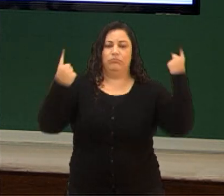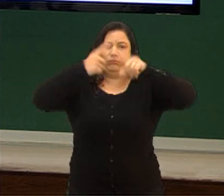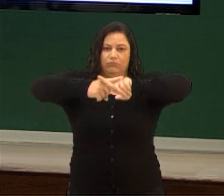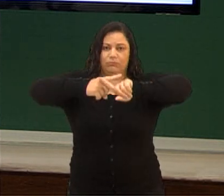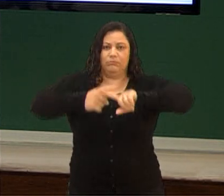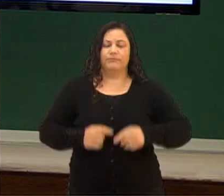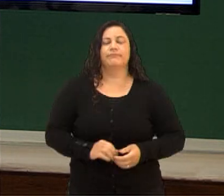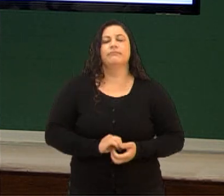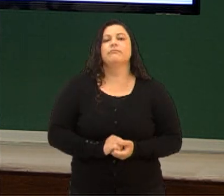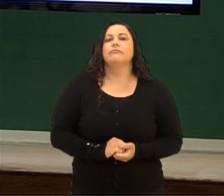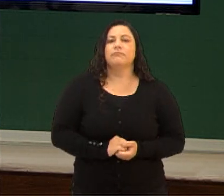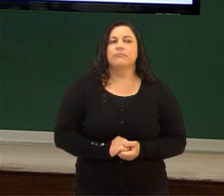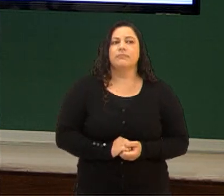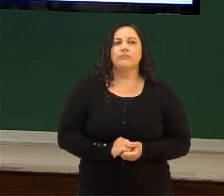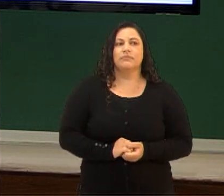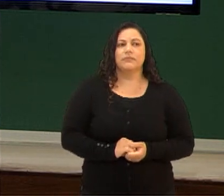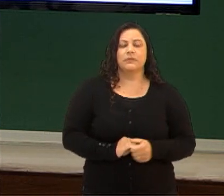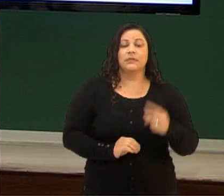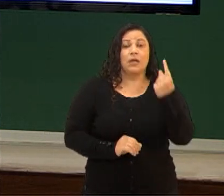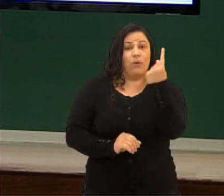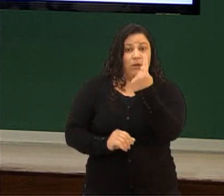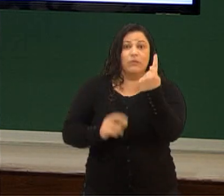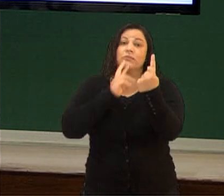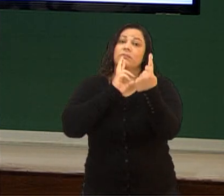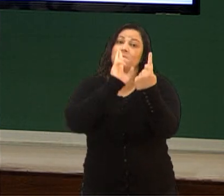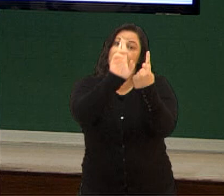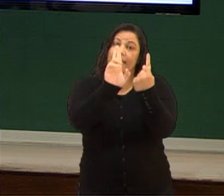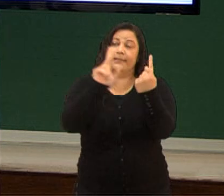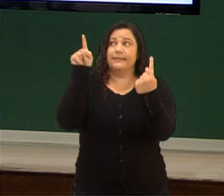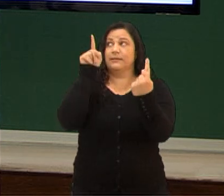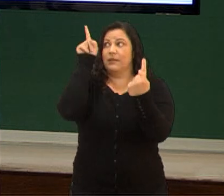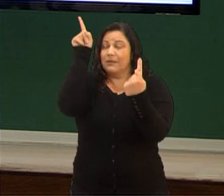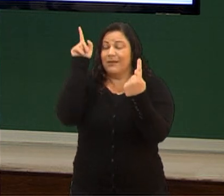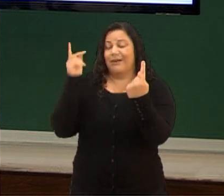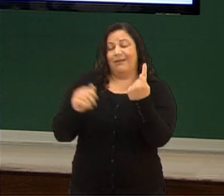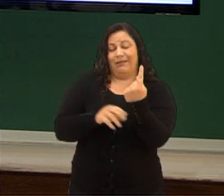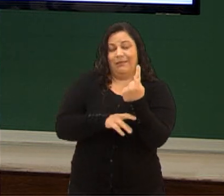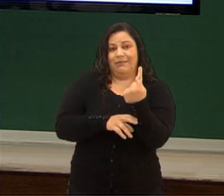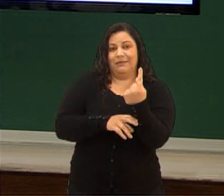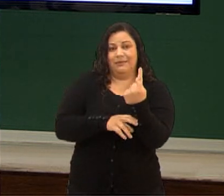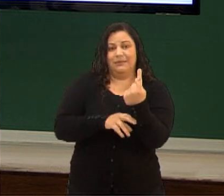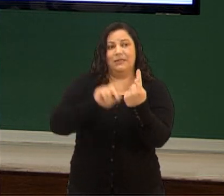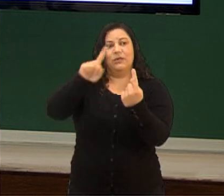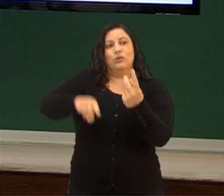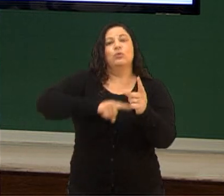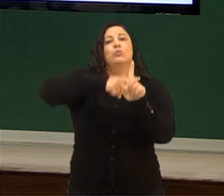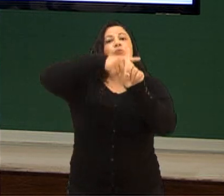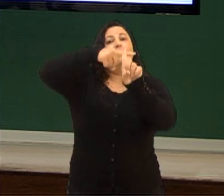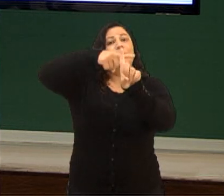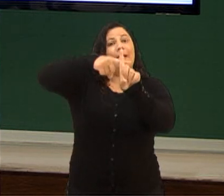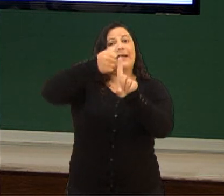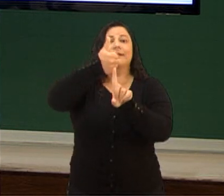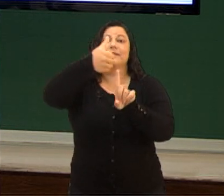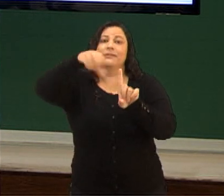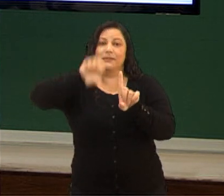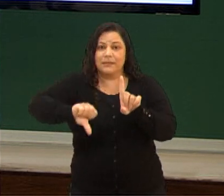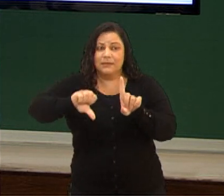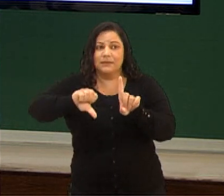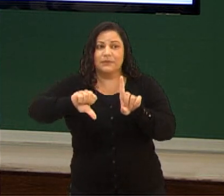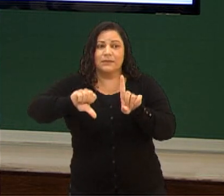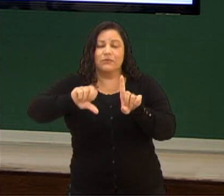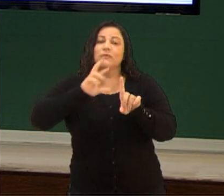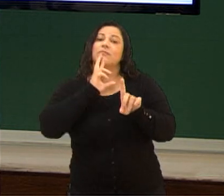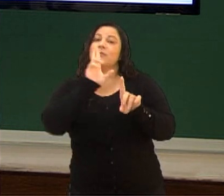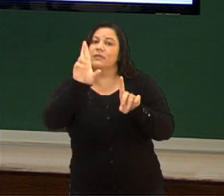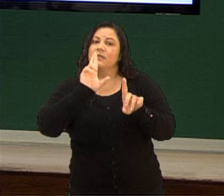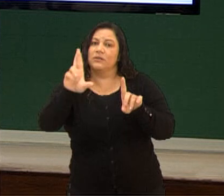4, certo? Então, esse 1 é o resultado dessa conta, e esse mais 19 é o resultado dessa